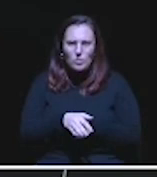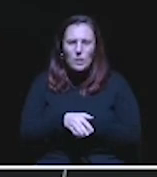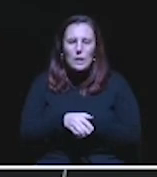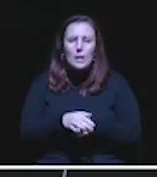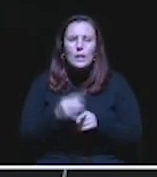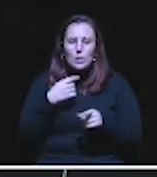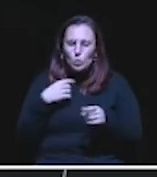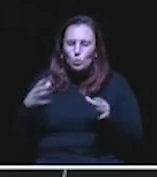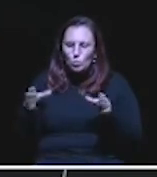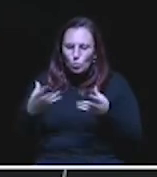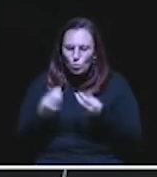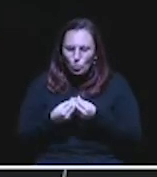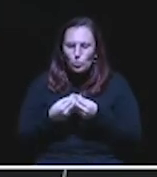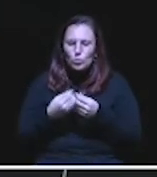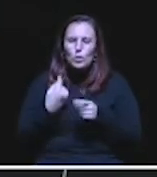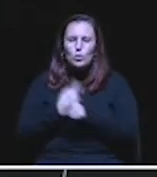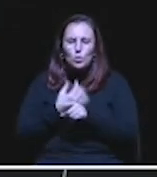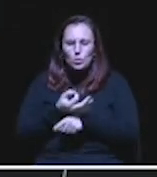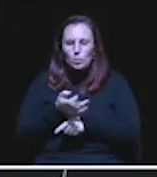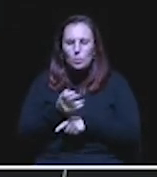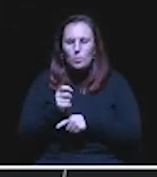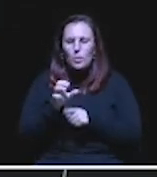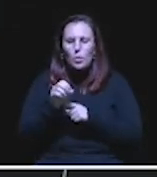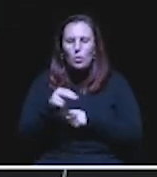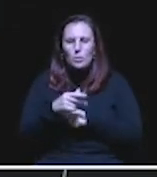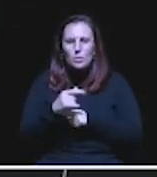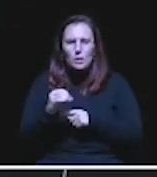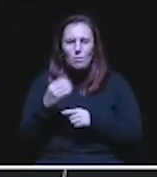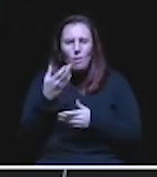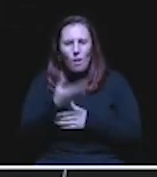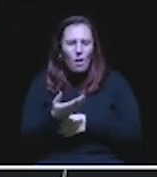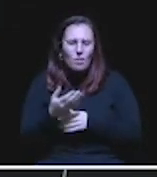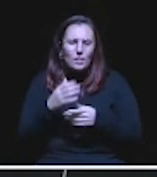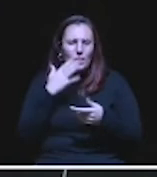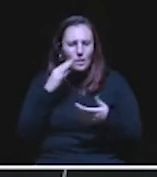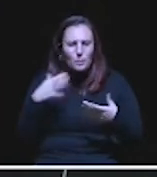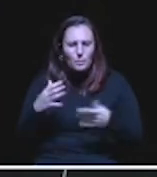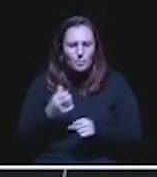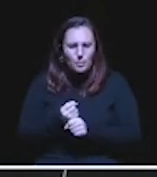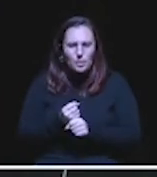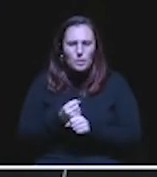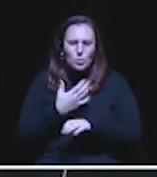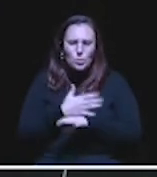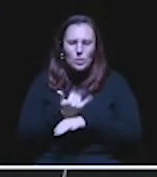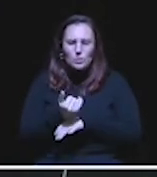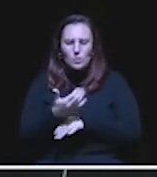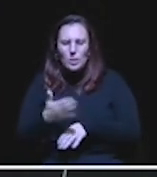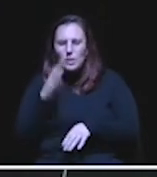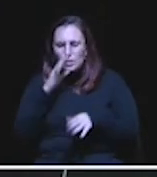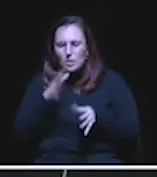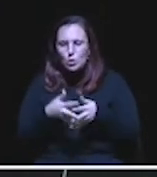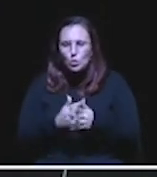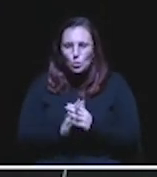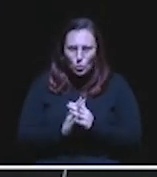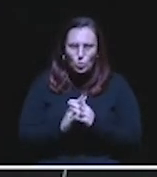ativamente e em conjunto os preconceitos sistémicos que persistem na sociedade portuguesa em pleno século XXI. Quando as estruturas não